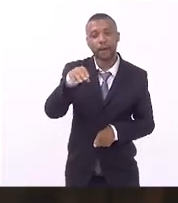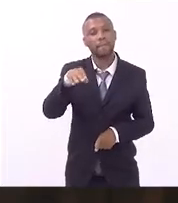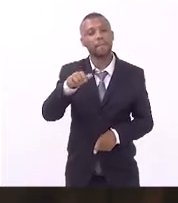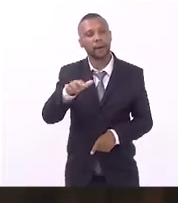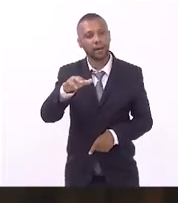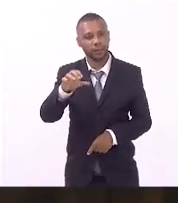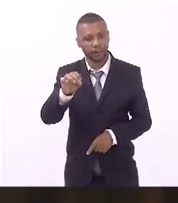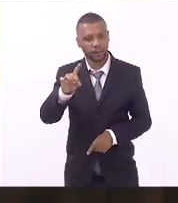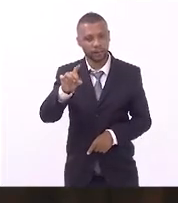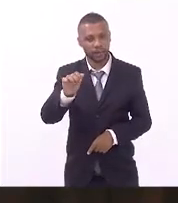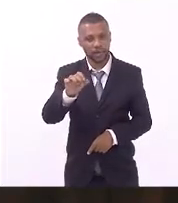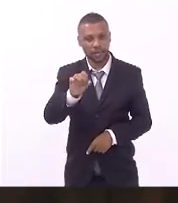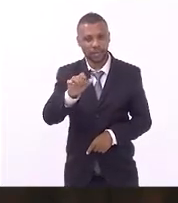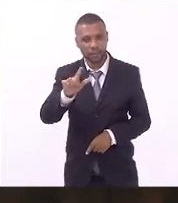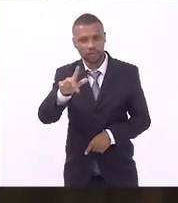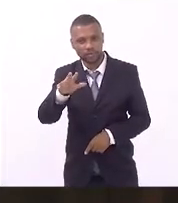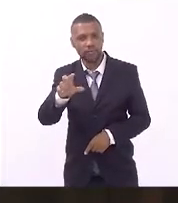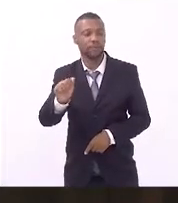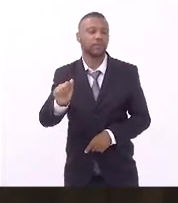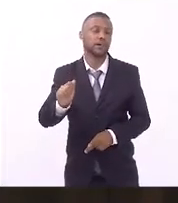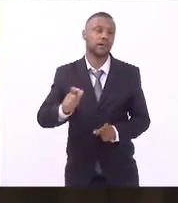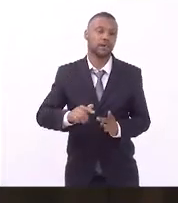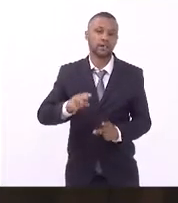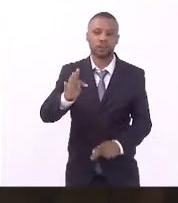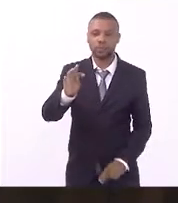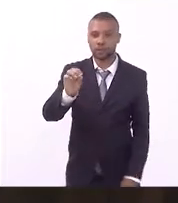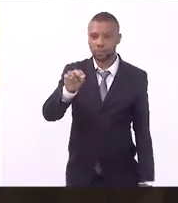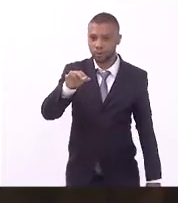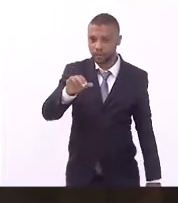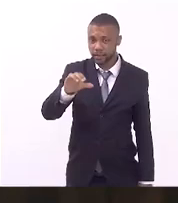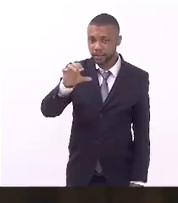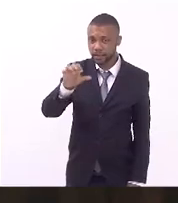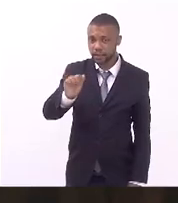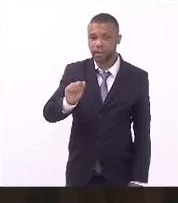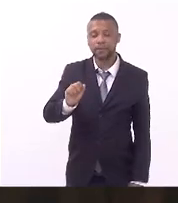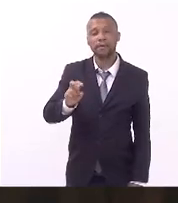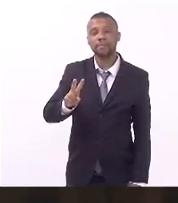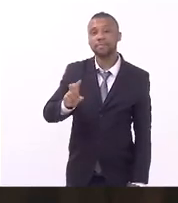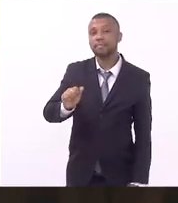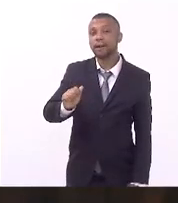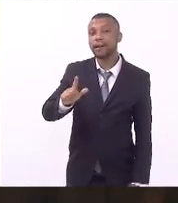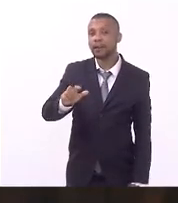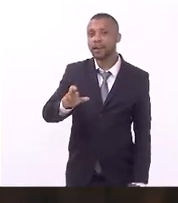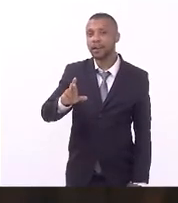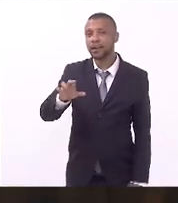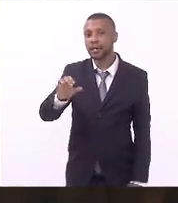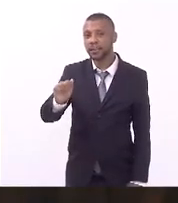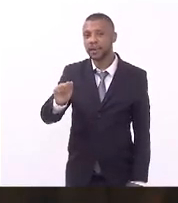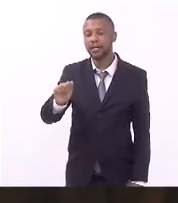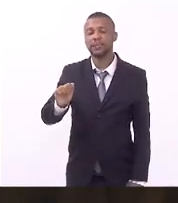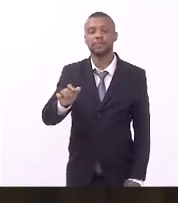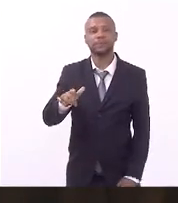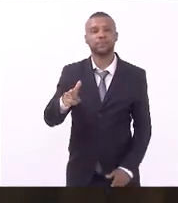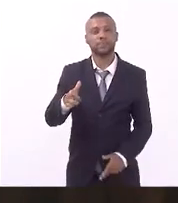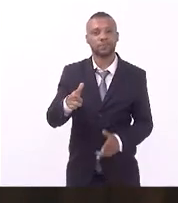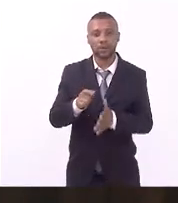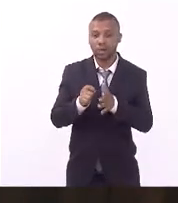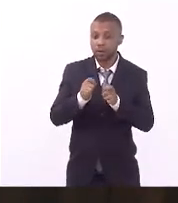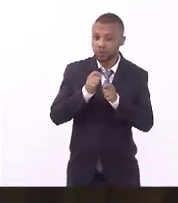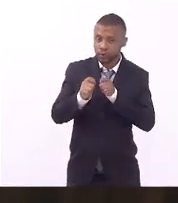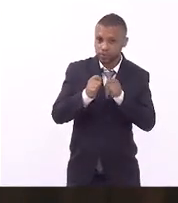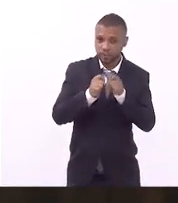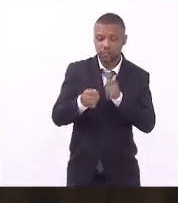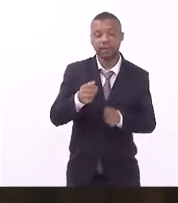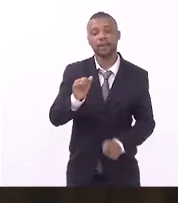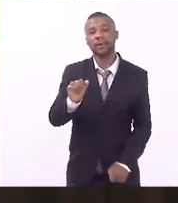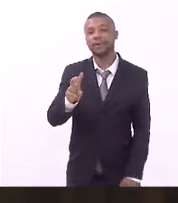Silva, Tônica Mídia, Valéria dos Santos, jornalista, Ivan